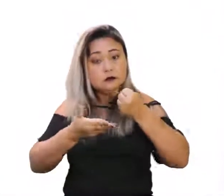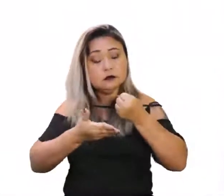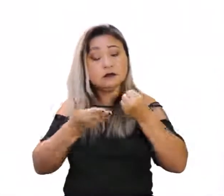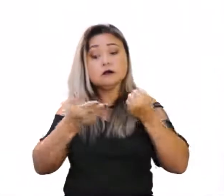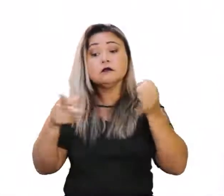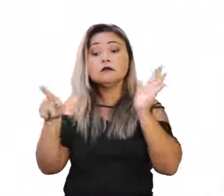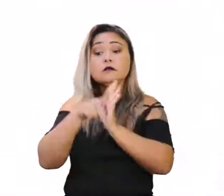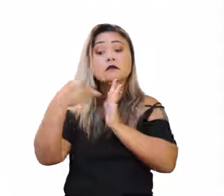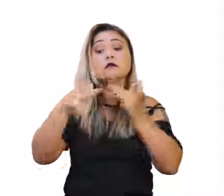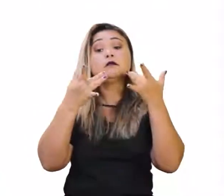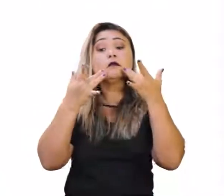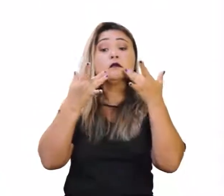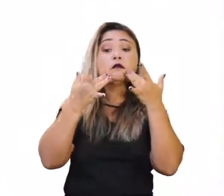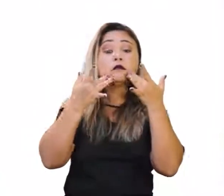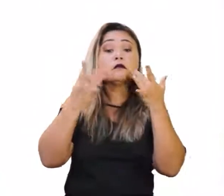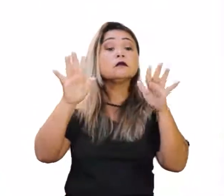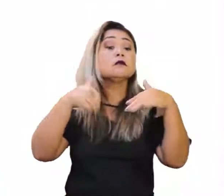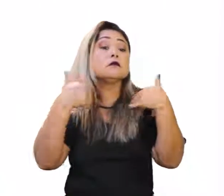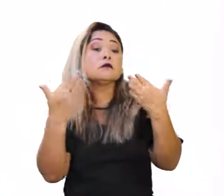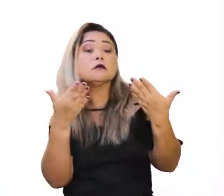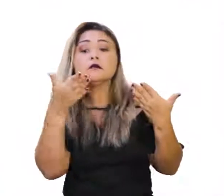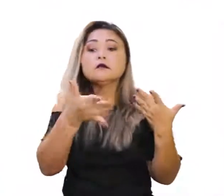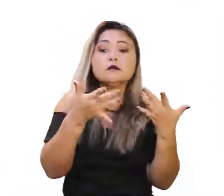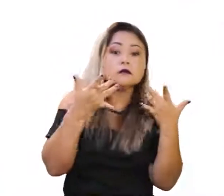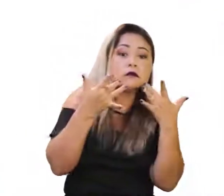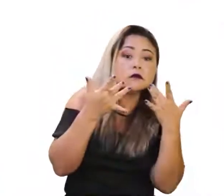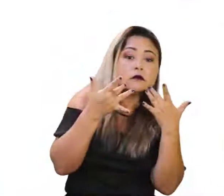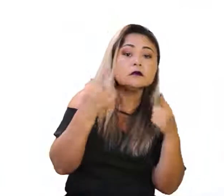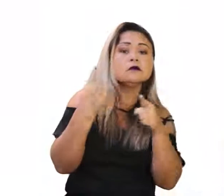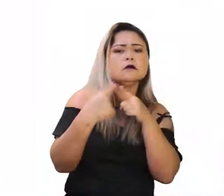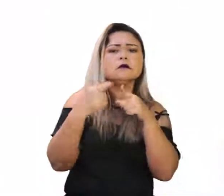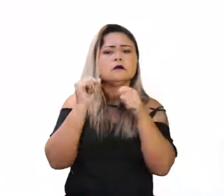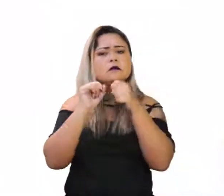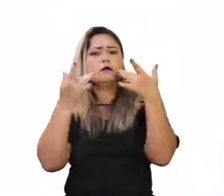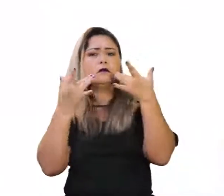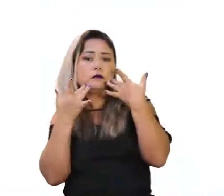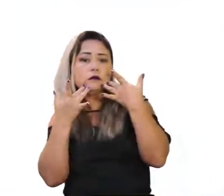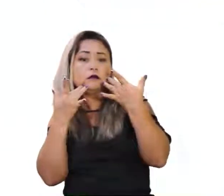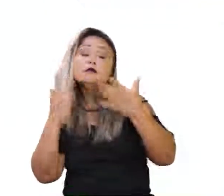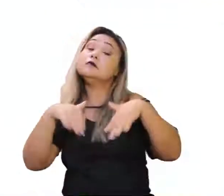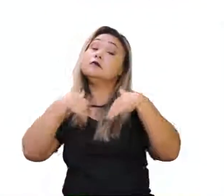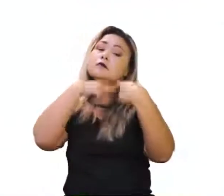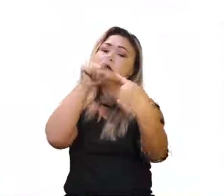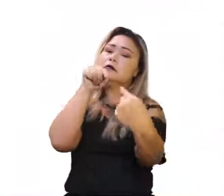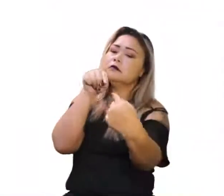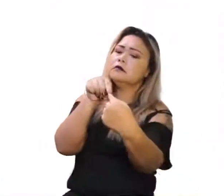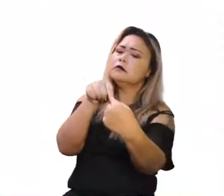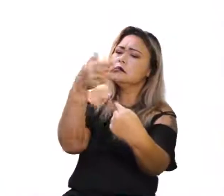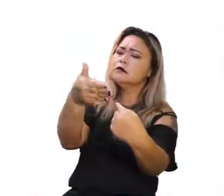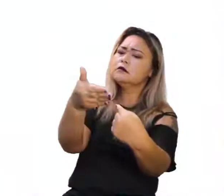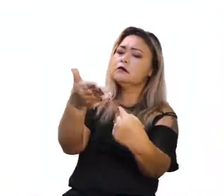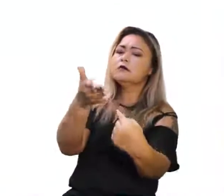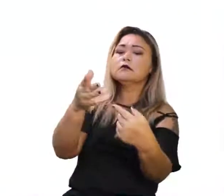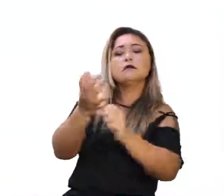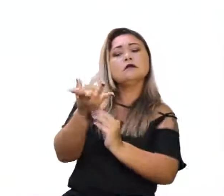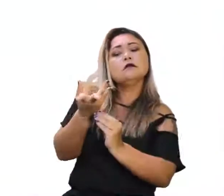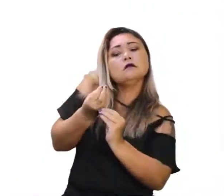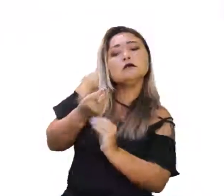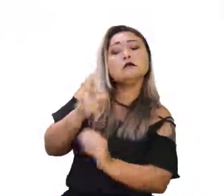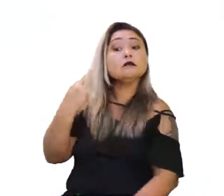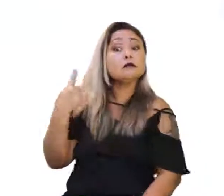características básicas do teatro? A quem se dirige o teatro? E por que se faz teatro? Qual o sentido dessa